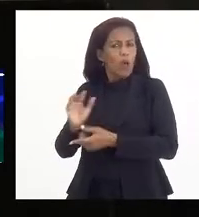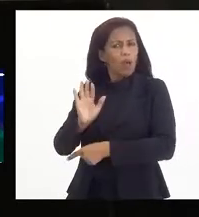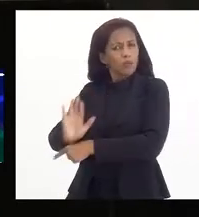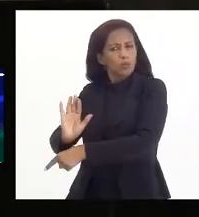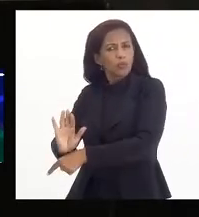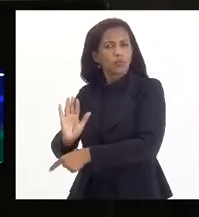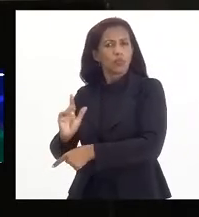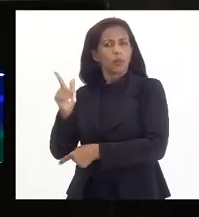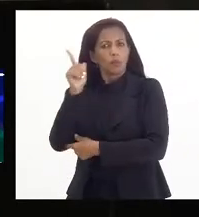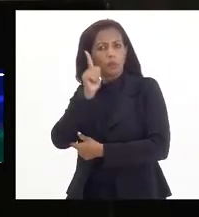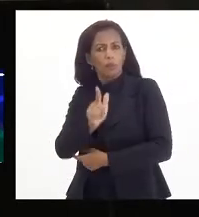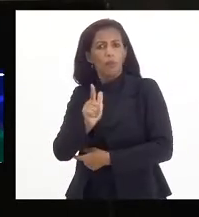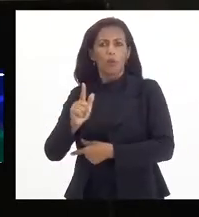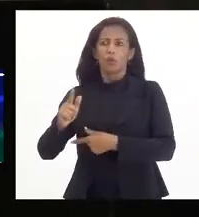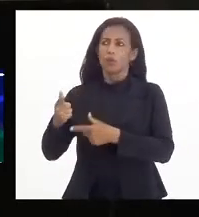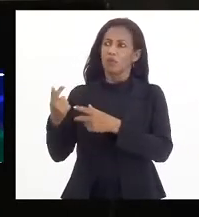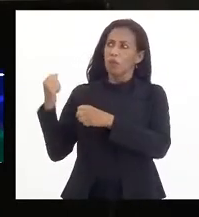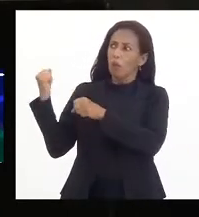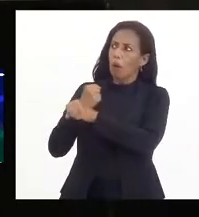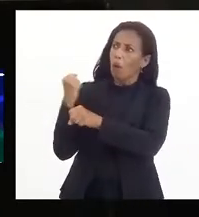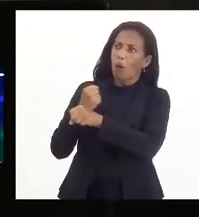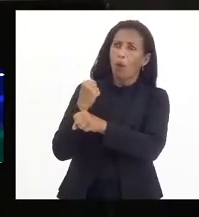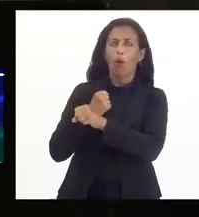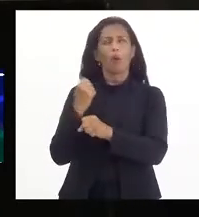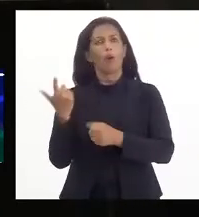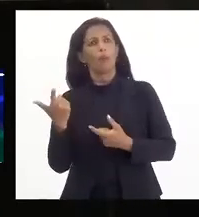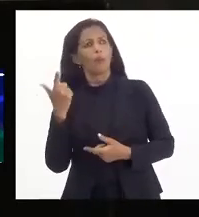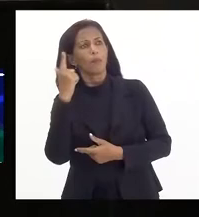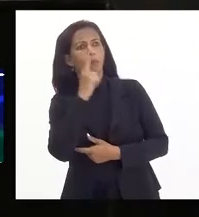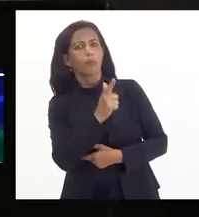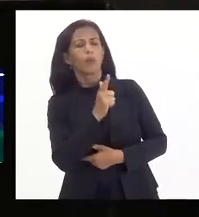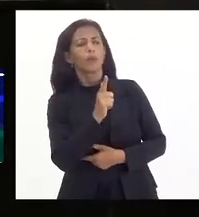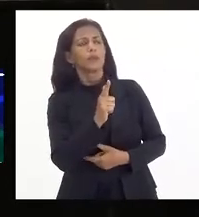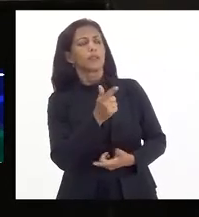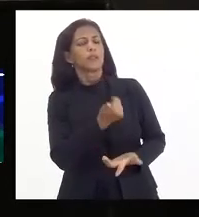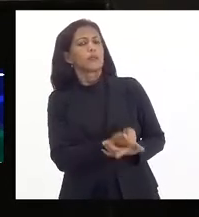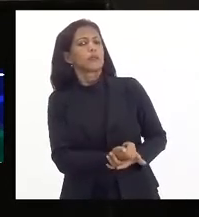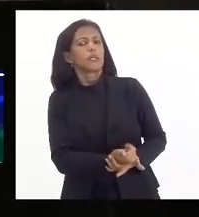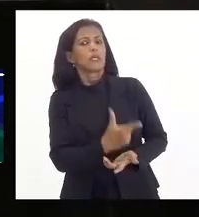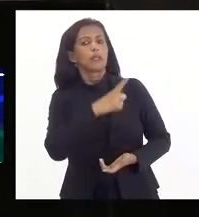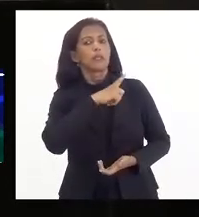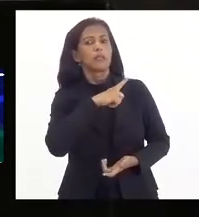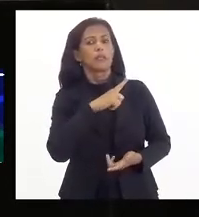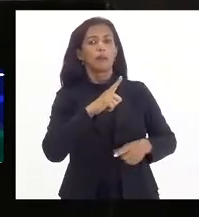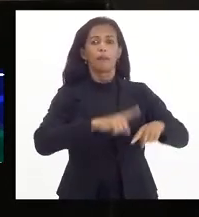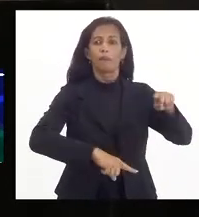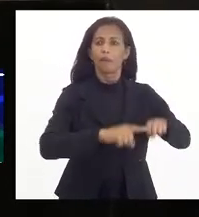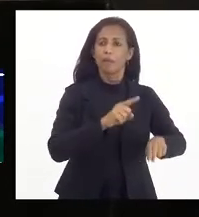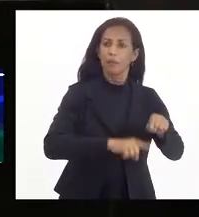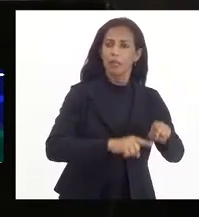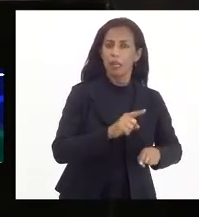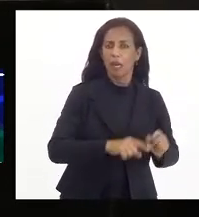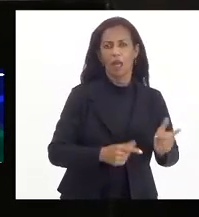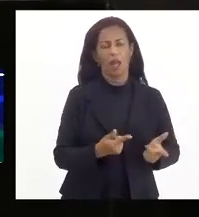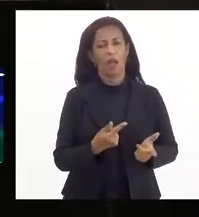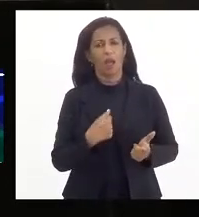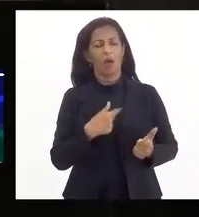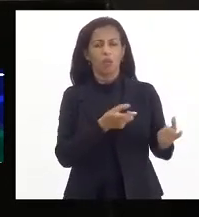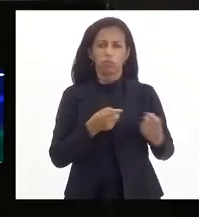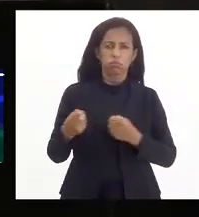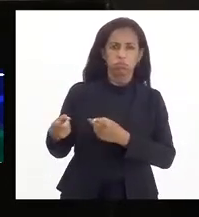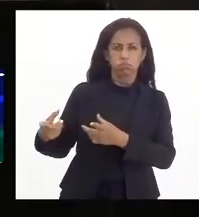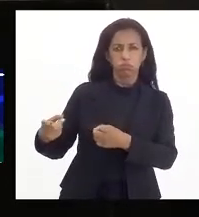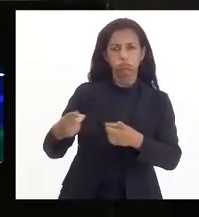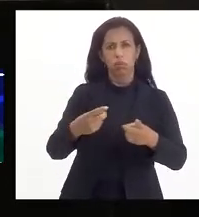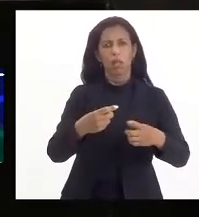para fazer uma pequena reforma para para adquirir produtos que possam